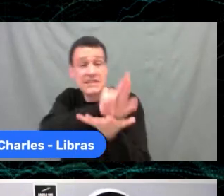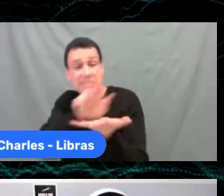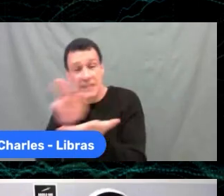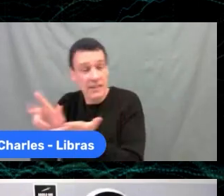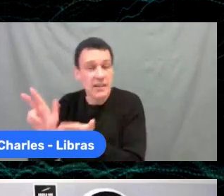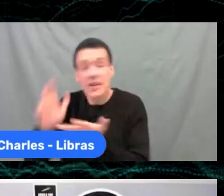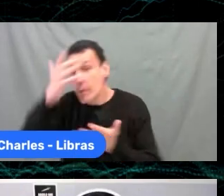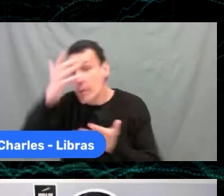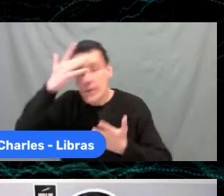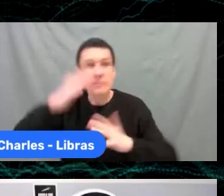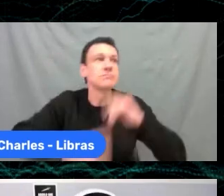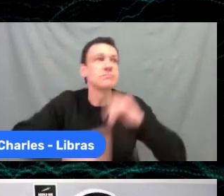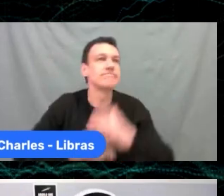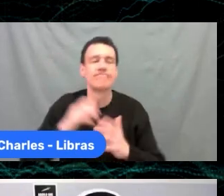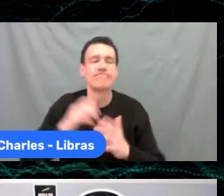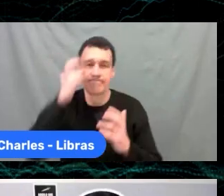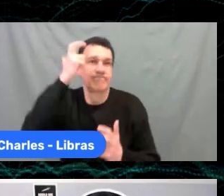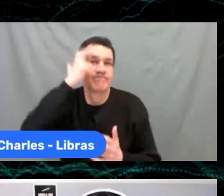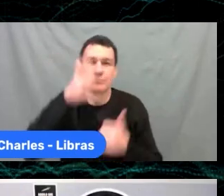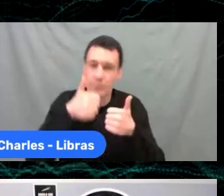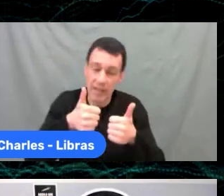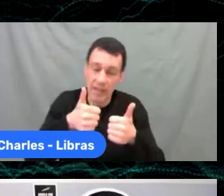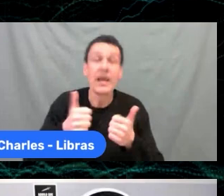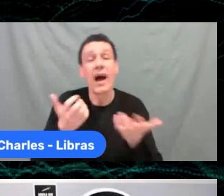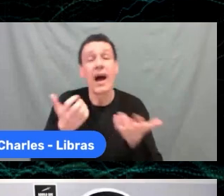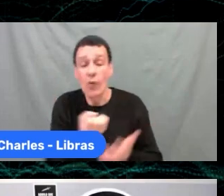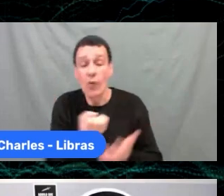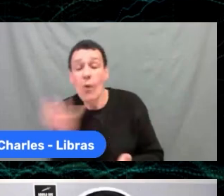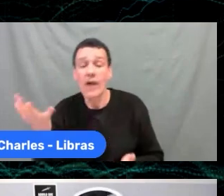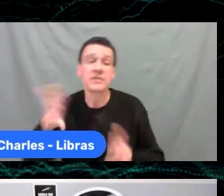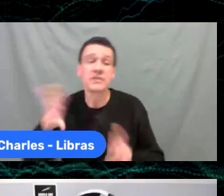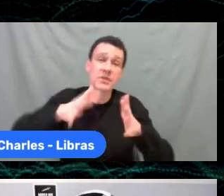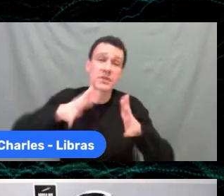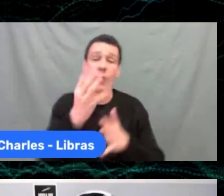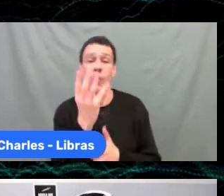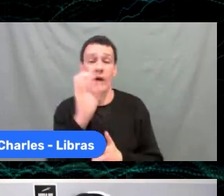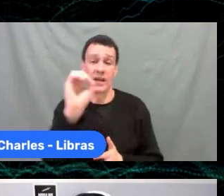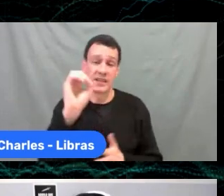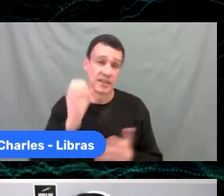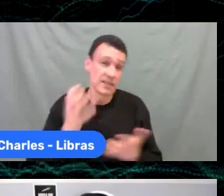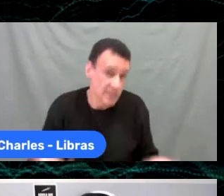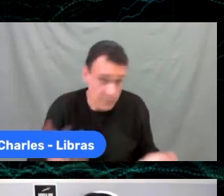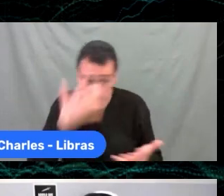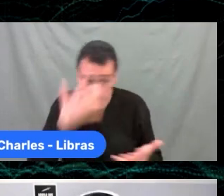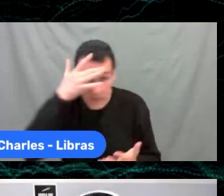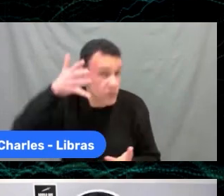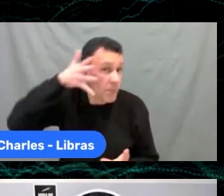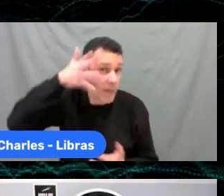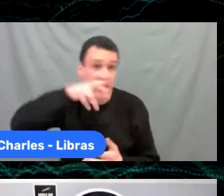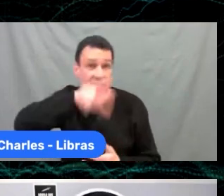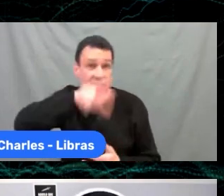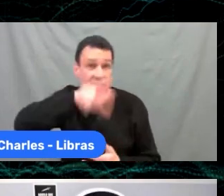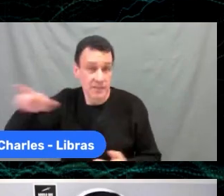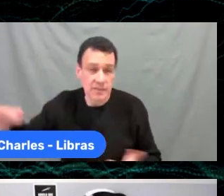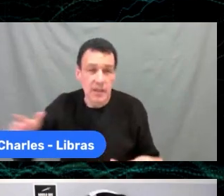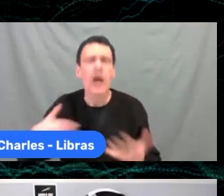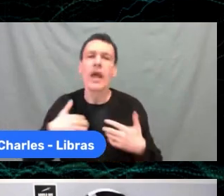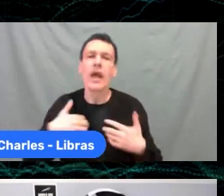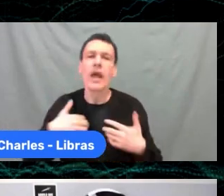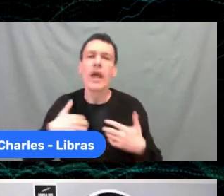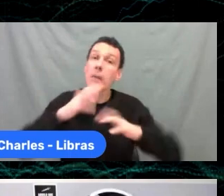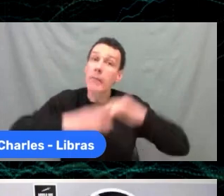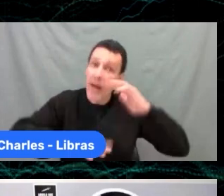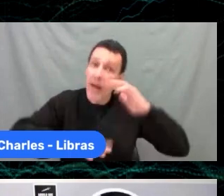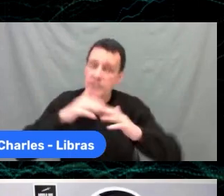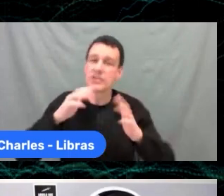são mais de 40 palestrantes depois de mim, então eu pensei em algo um pouco prático, mas no sentido assim de ser objetivo. Então,